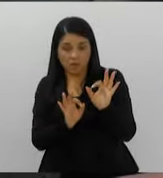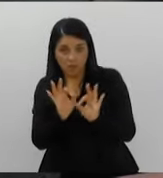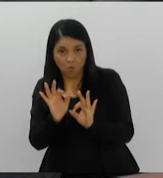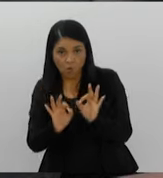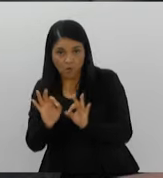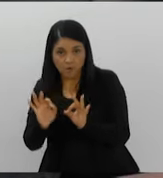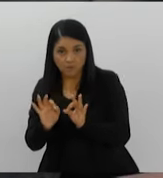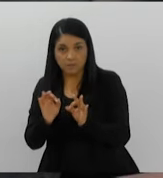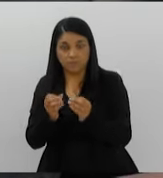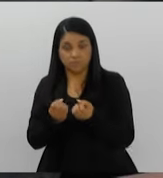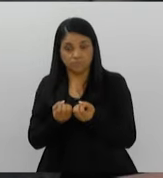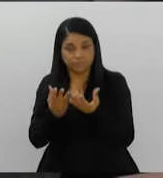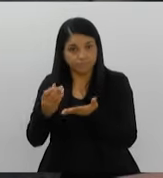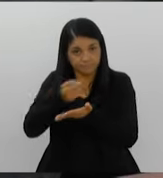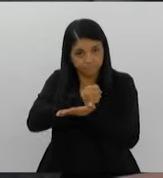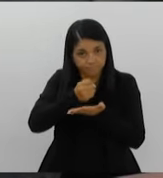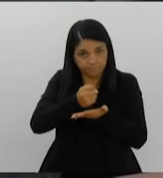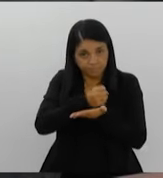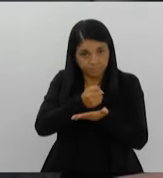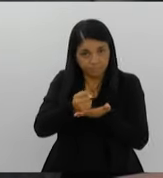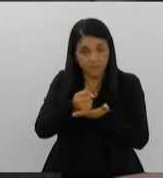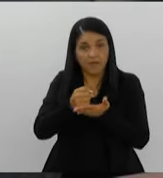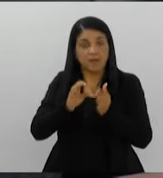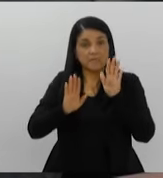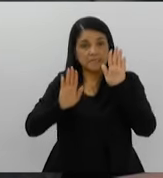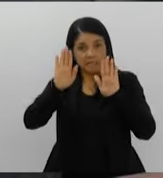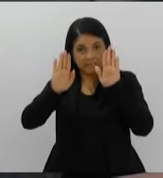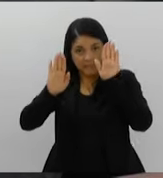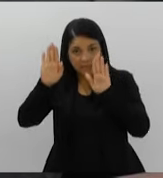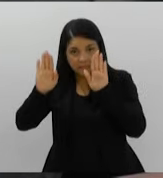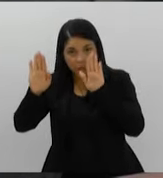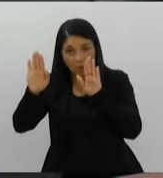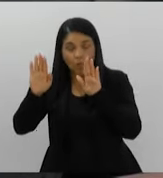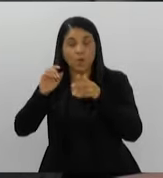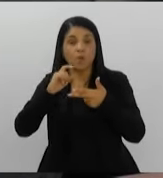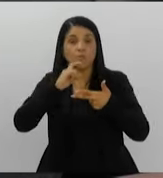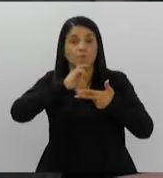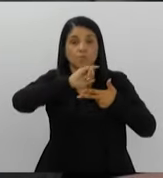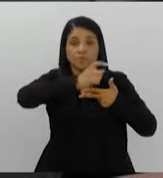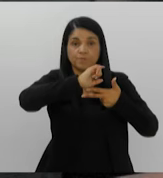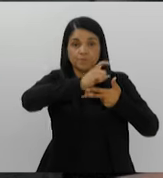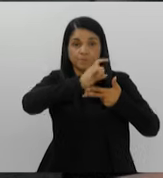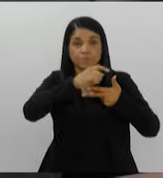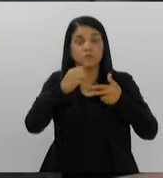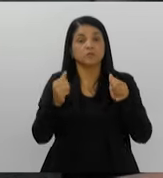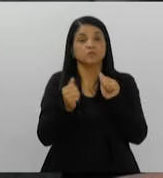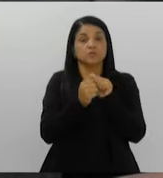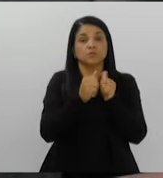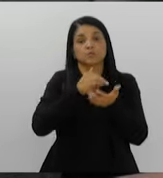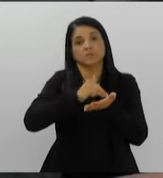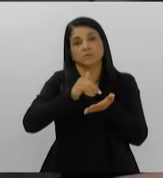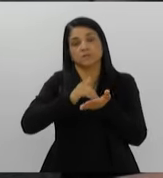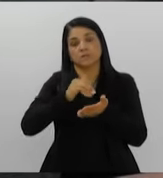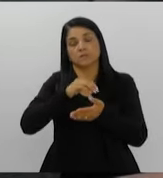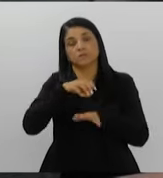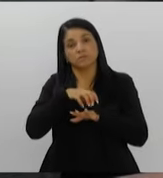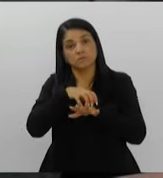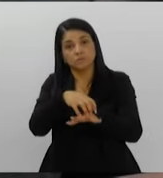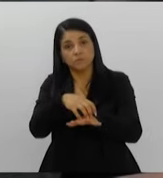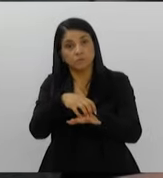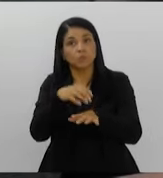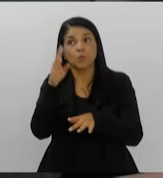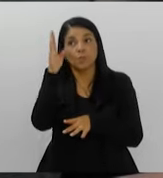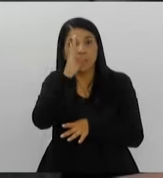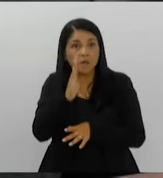a concessão, que promove a licitação, é o poder executivo através da Secretaria de Transporte. É assim no Brasil